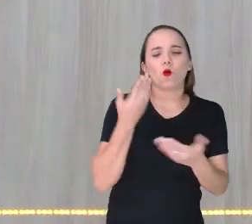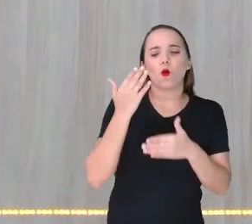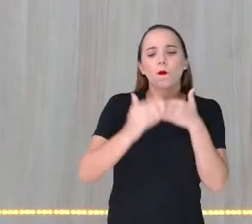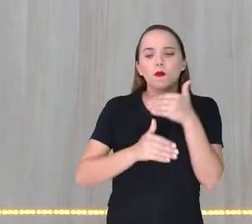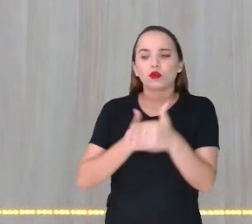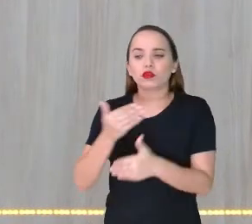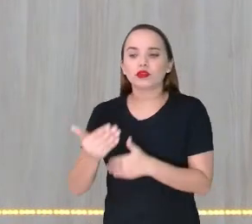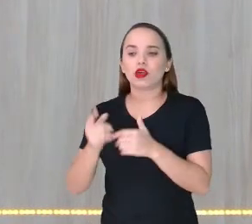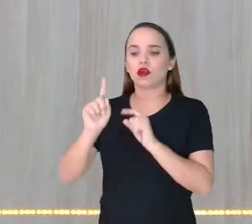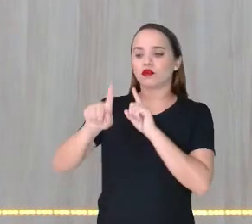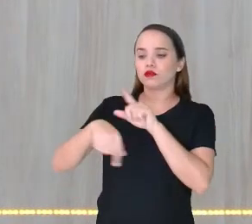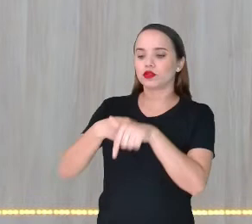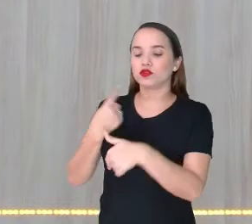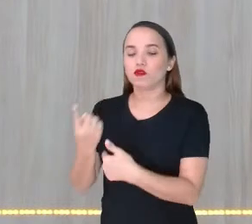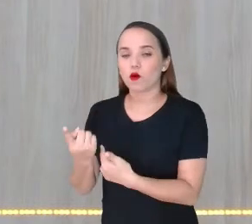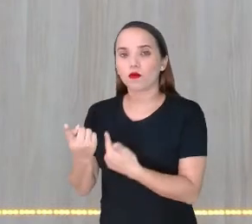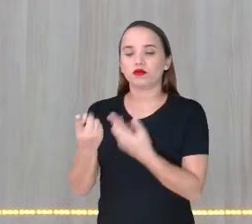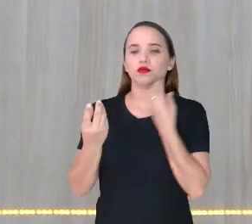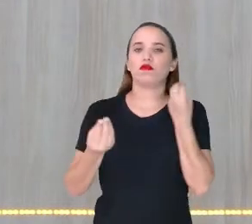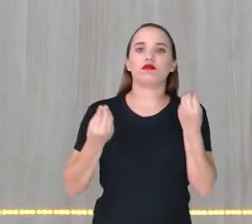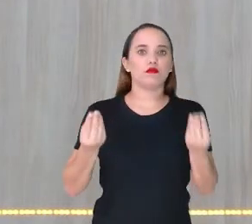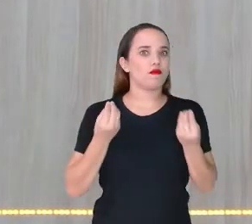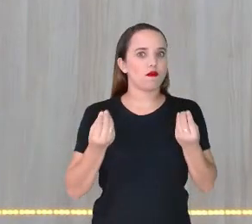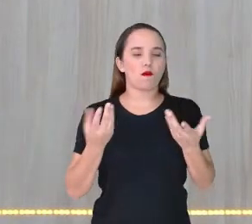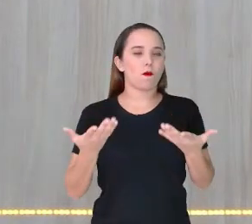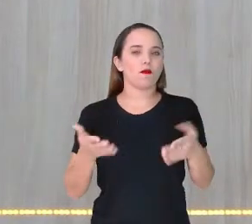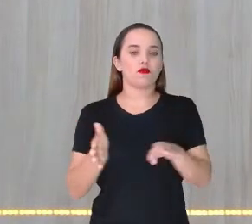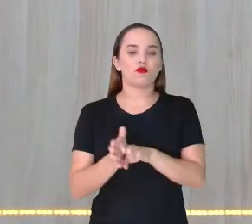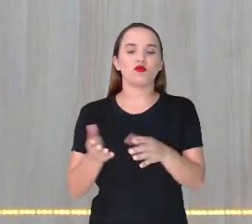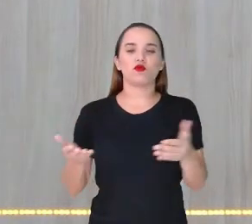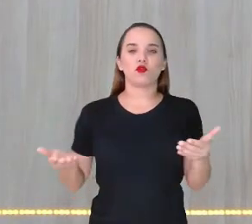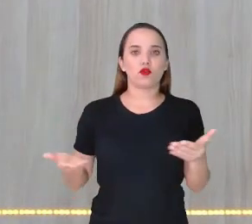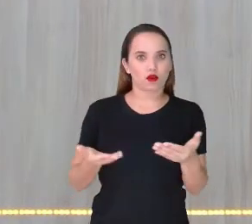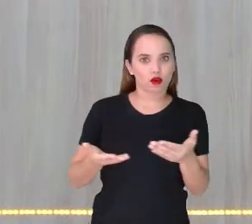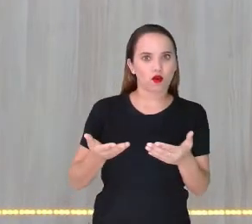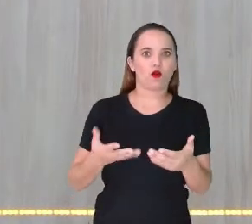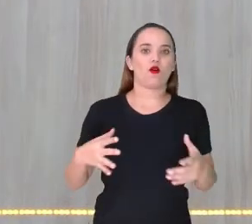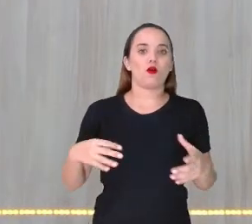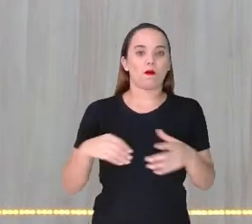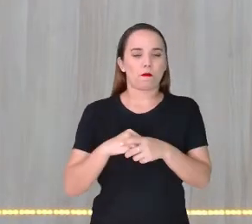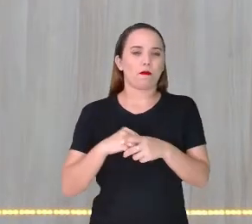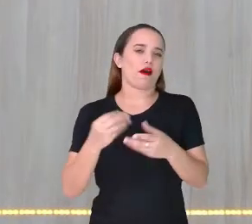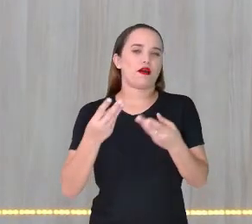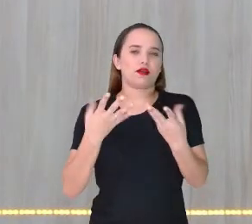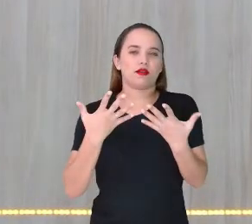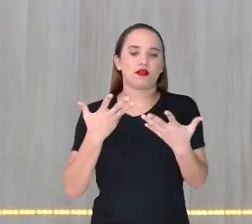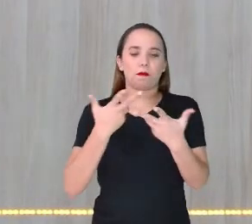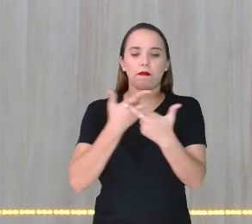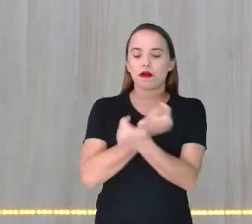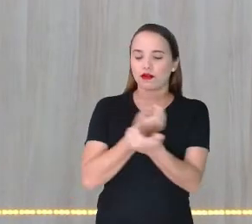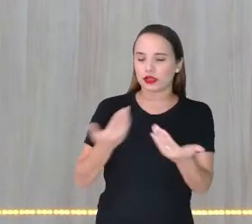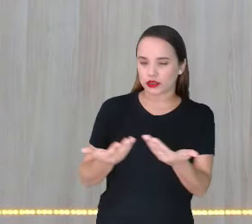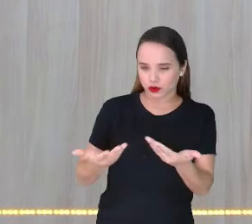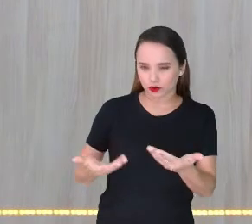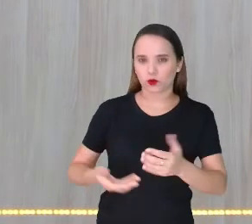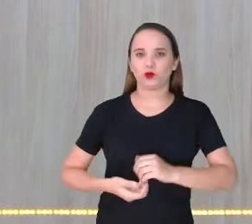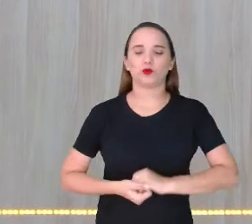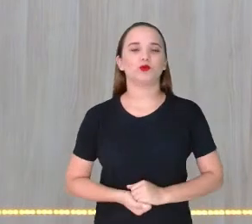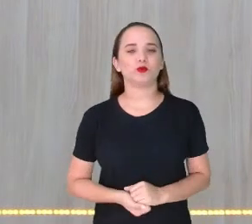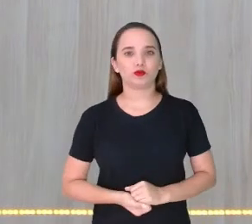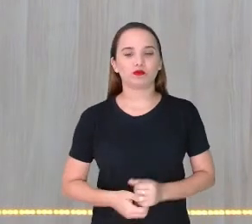aí de transformação. Então, como é que a gente chega nessa parte mais estética, digamos assim, que tem hoje, né? Como é que a